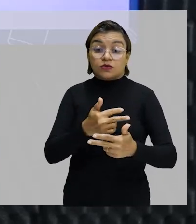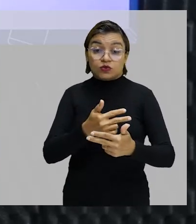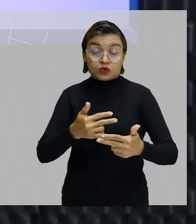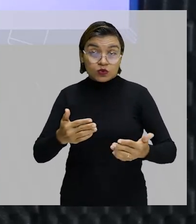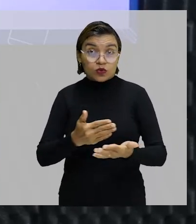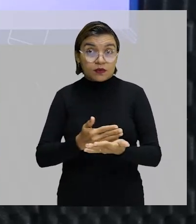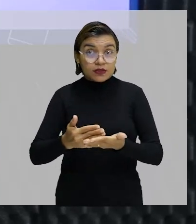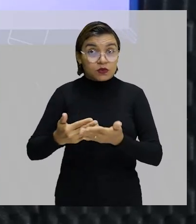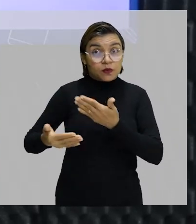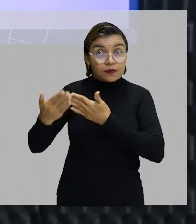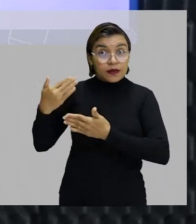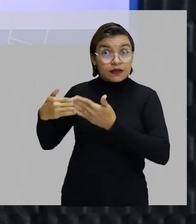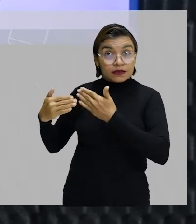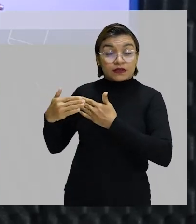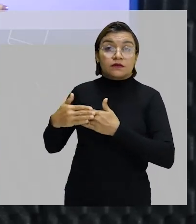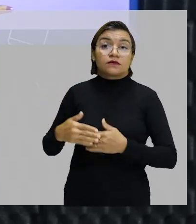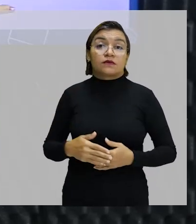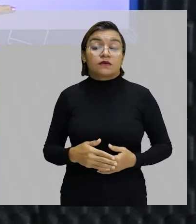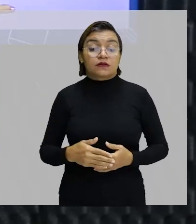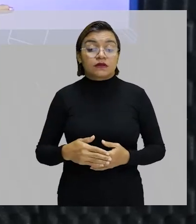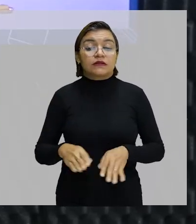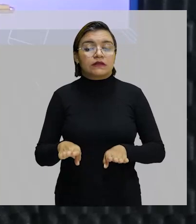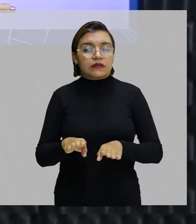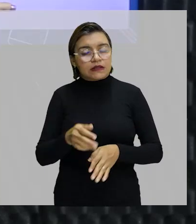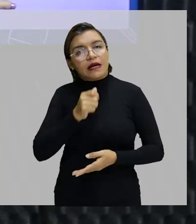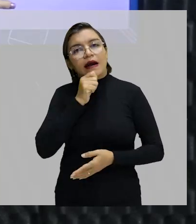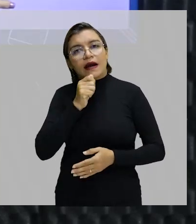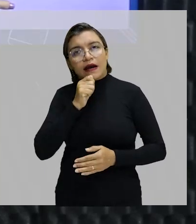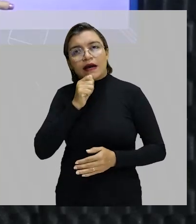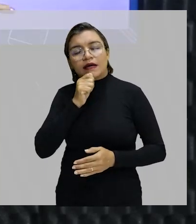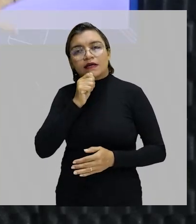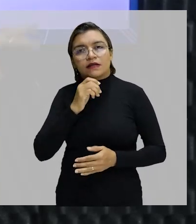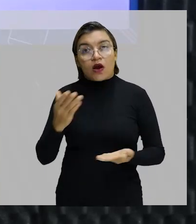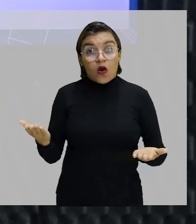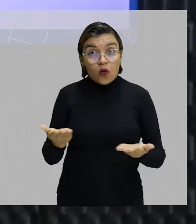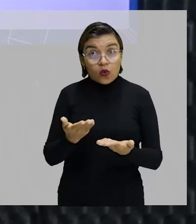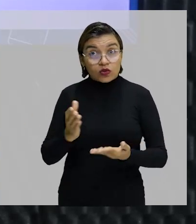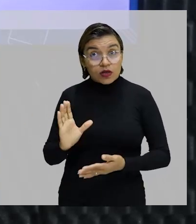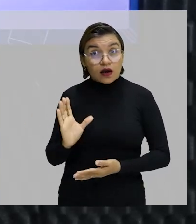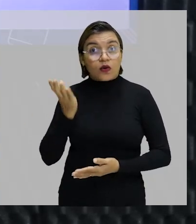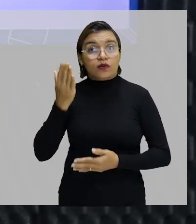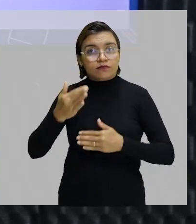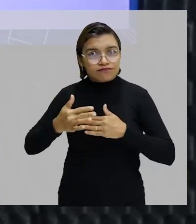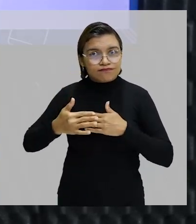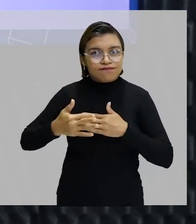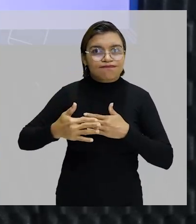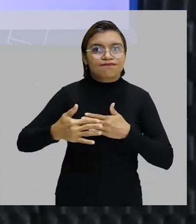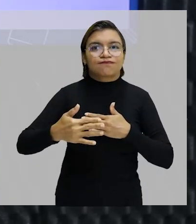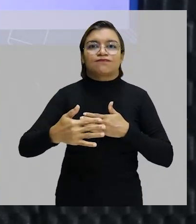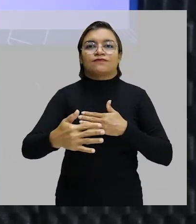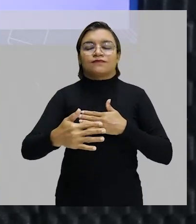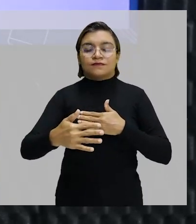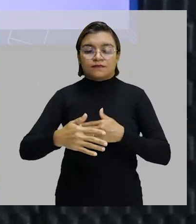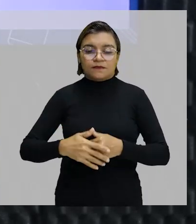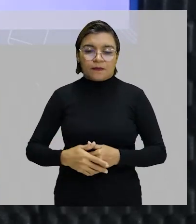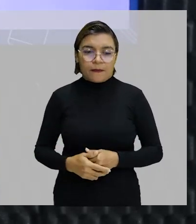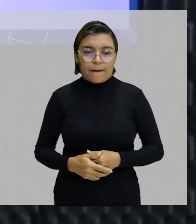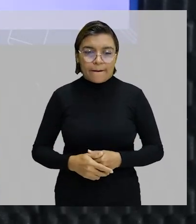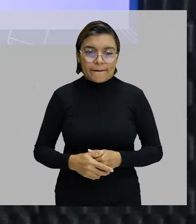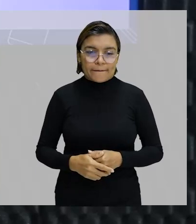começaram no passado e que estão ainda acontecendo, né? Que continuam em